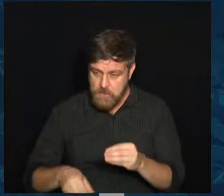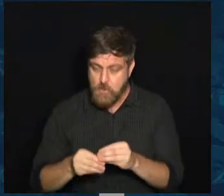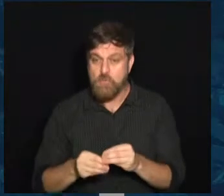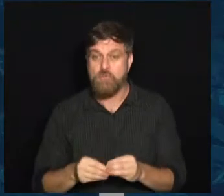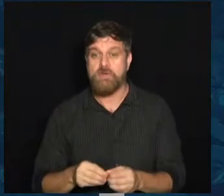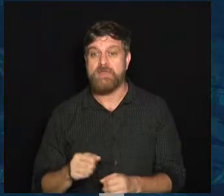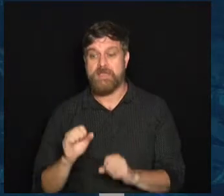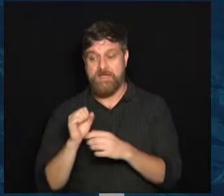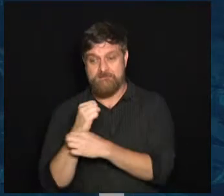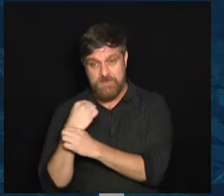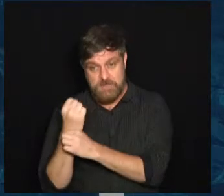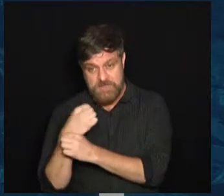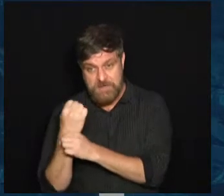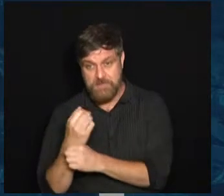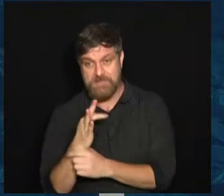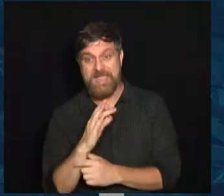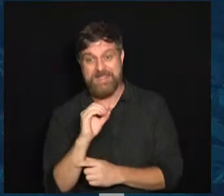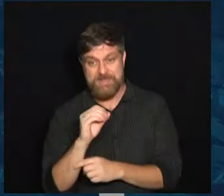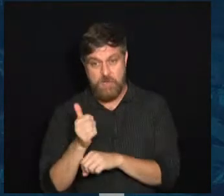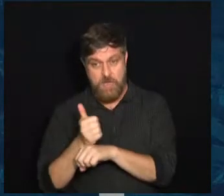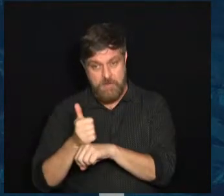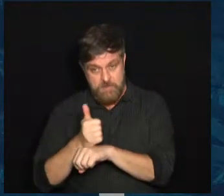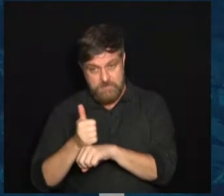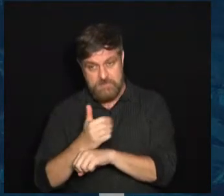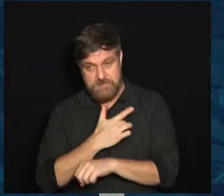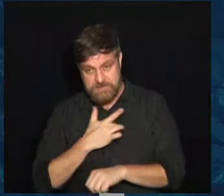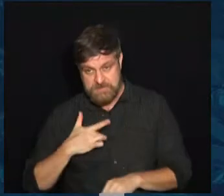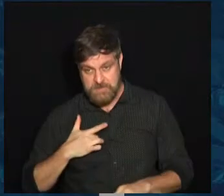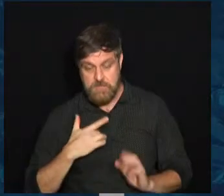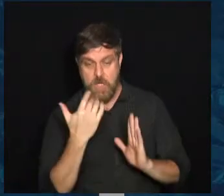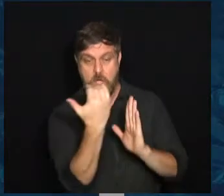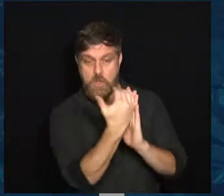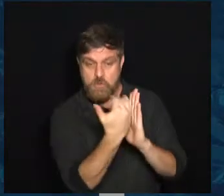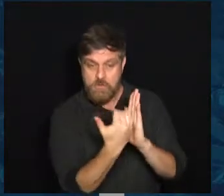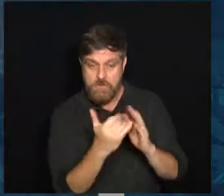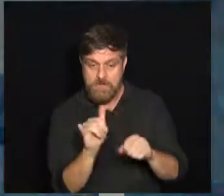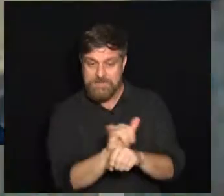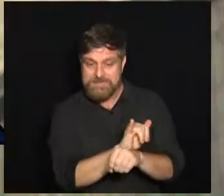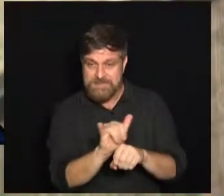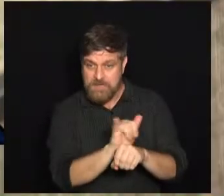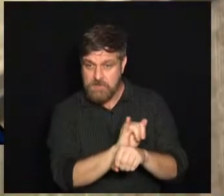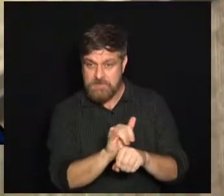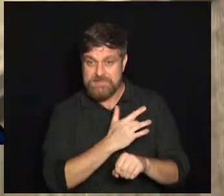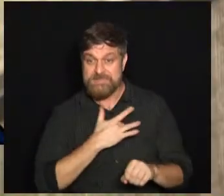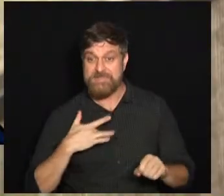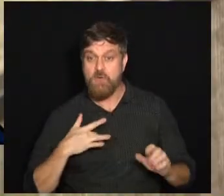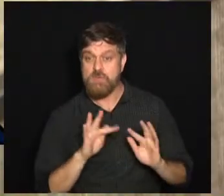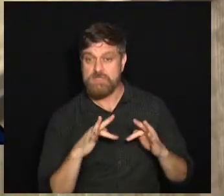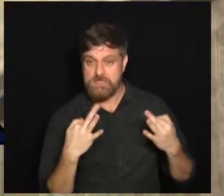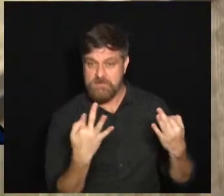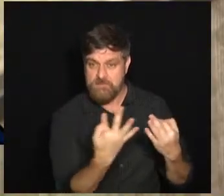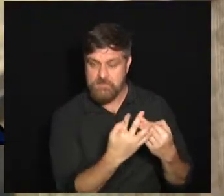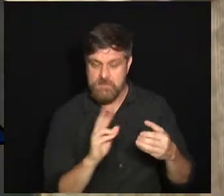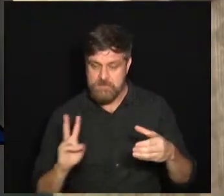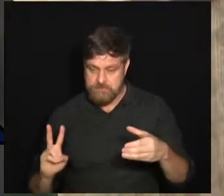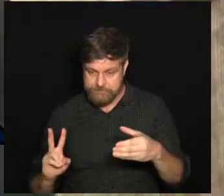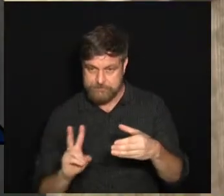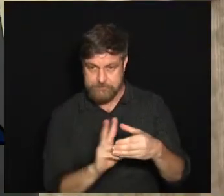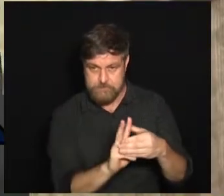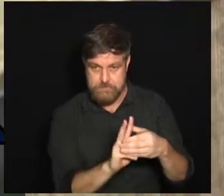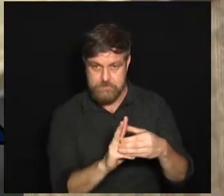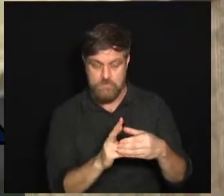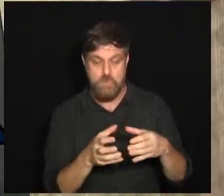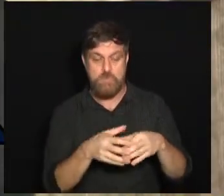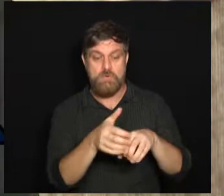e terapeutas ocupacionais no programa Estratégia Saúde da Família. Nossa moção apela ao Senado Federal